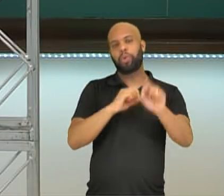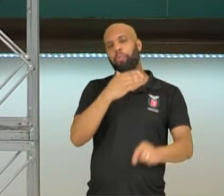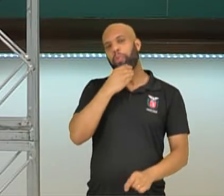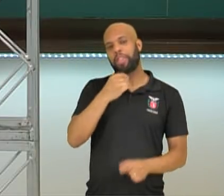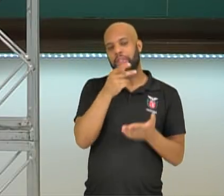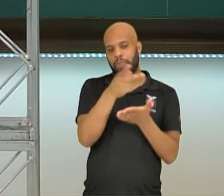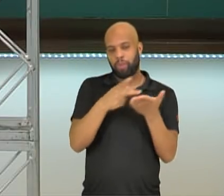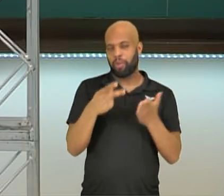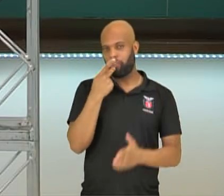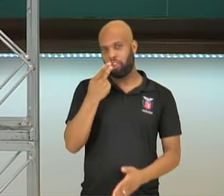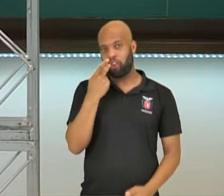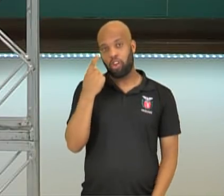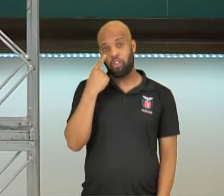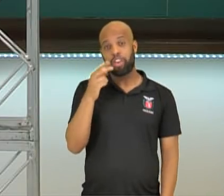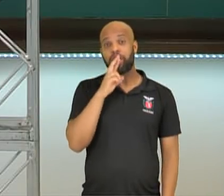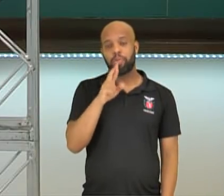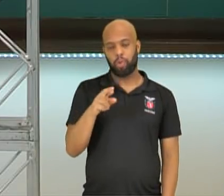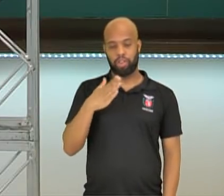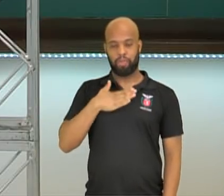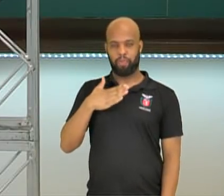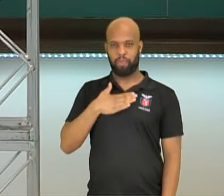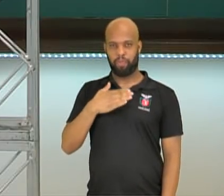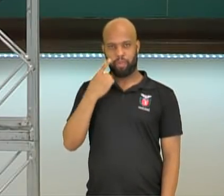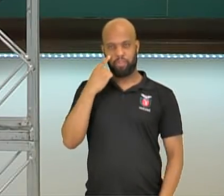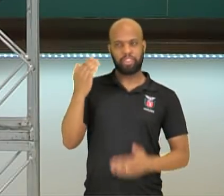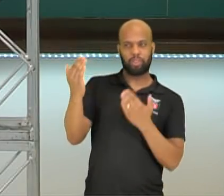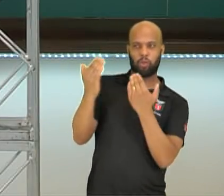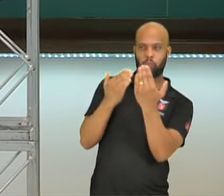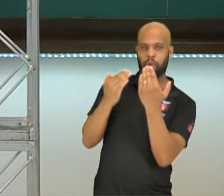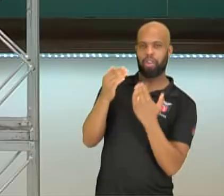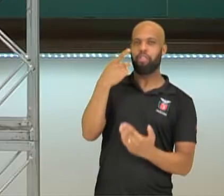falando. Vamos ver como é que ficou a resposta aqui da professora e que